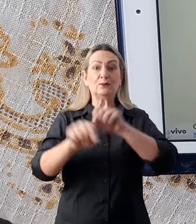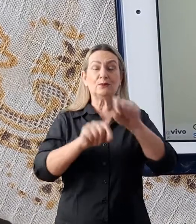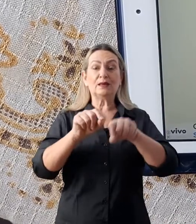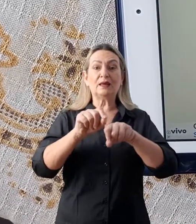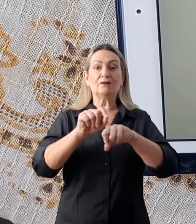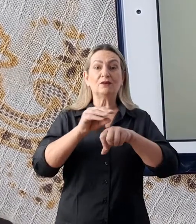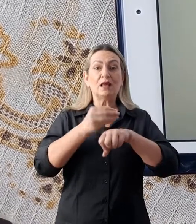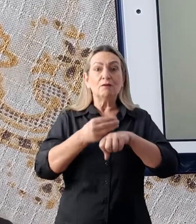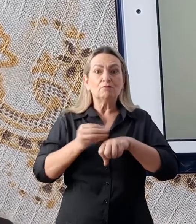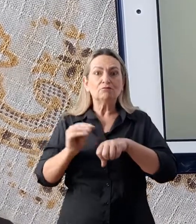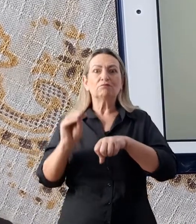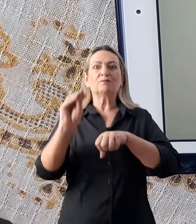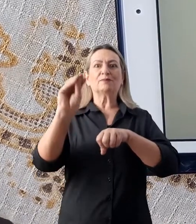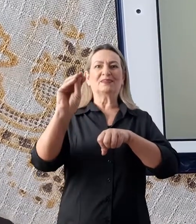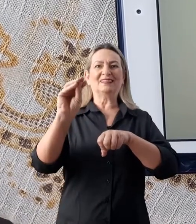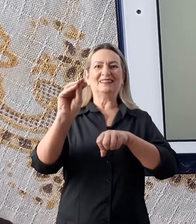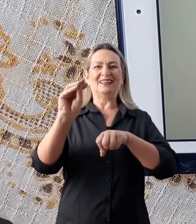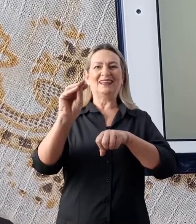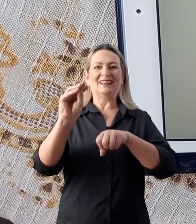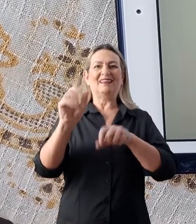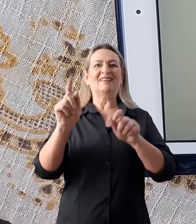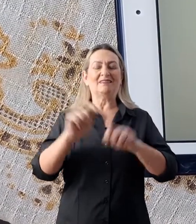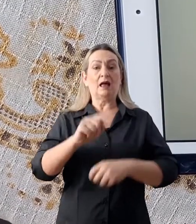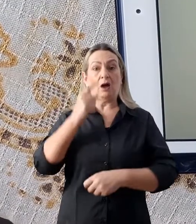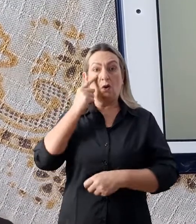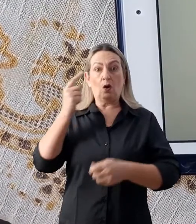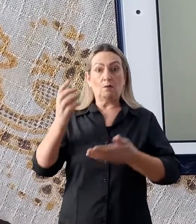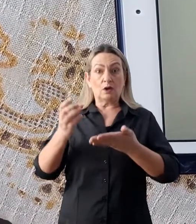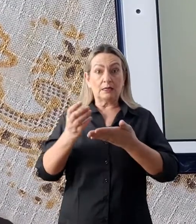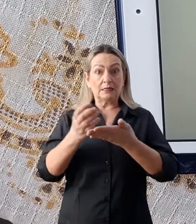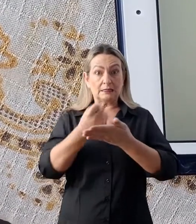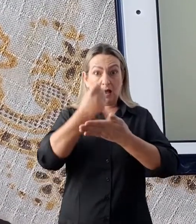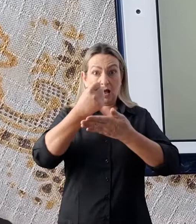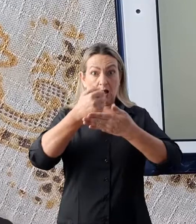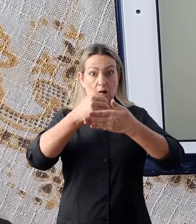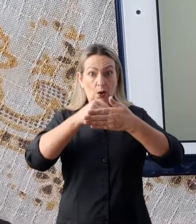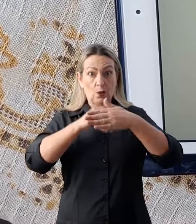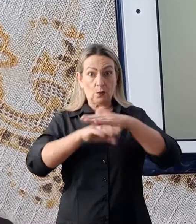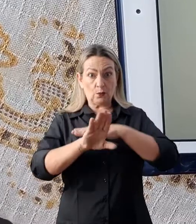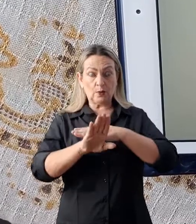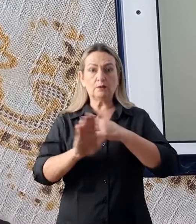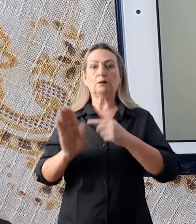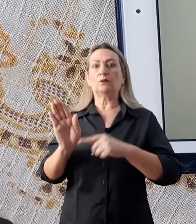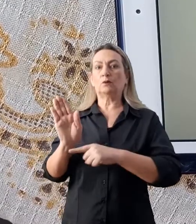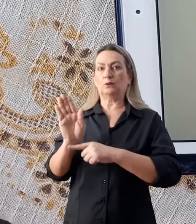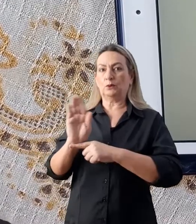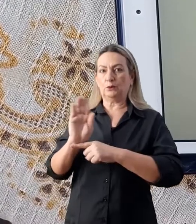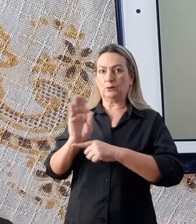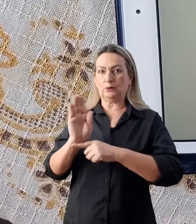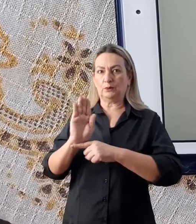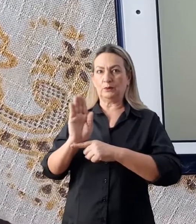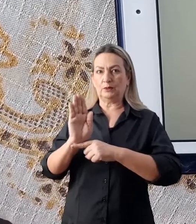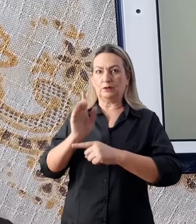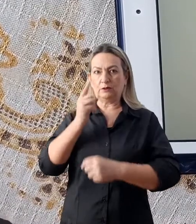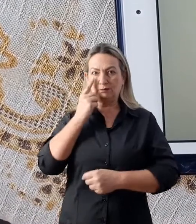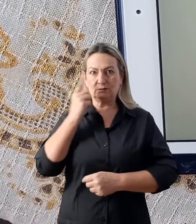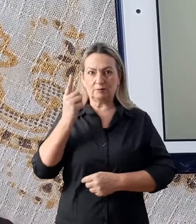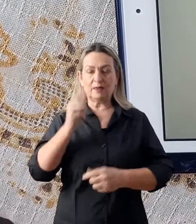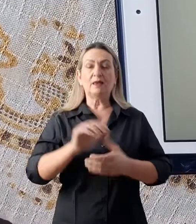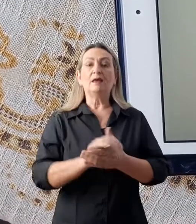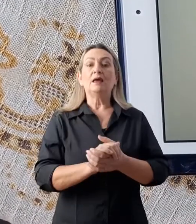aqui e você pode salvar como vídeo nesse formato